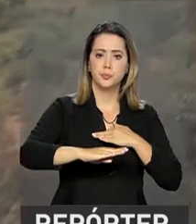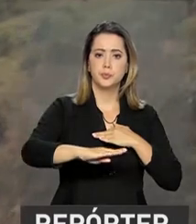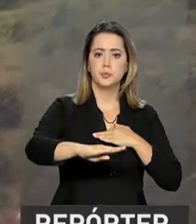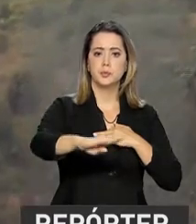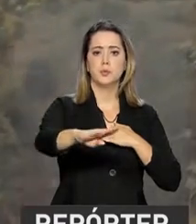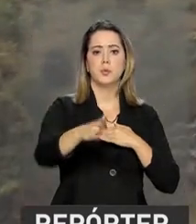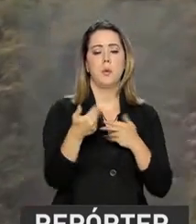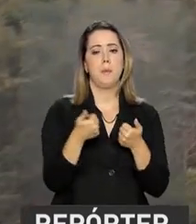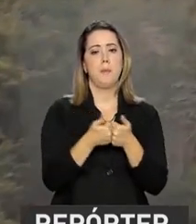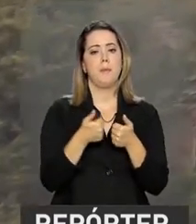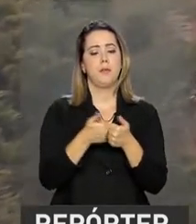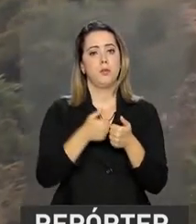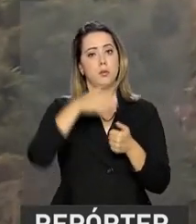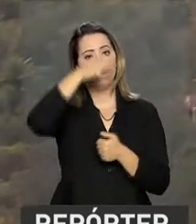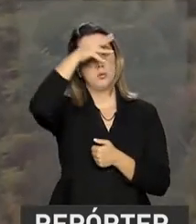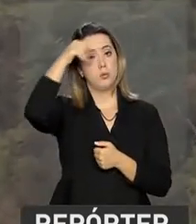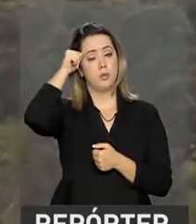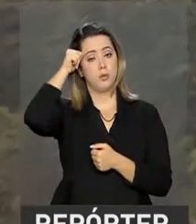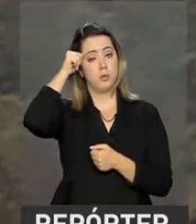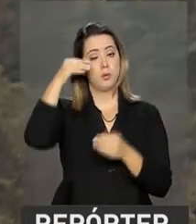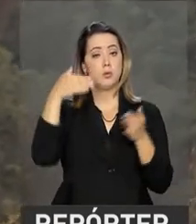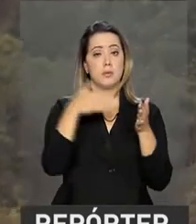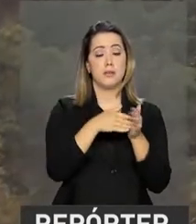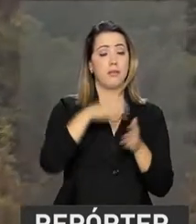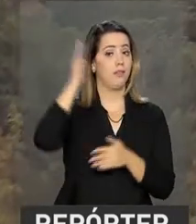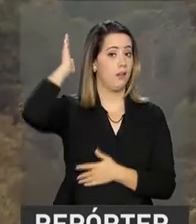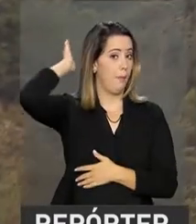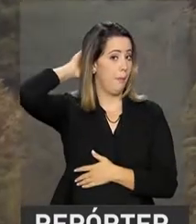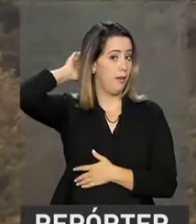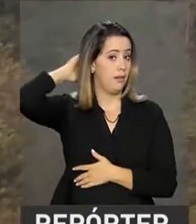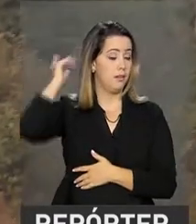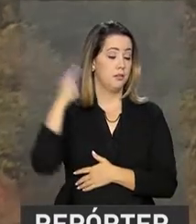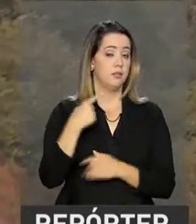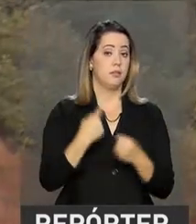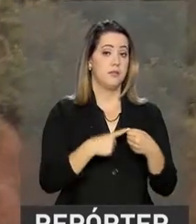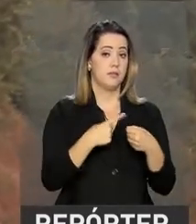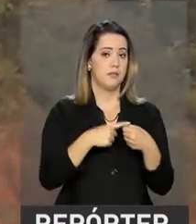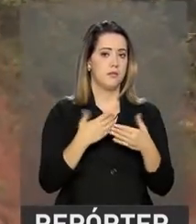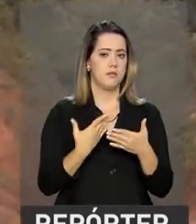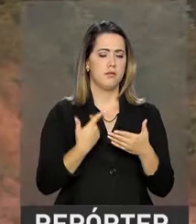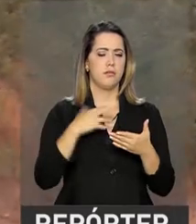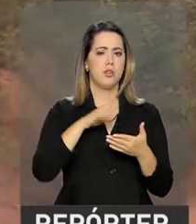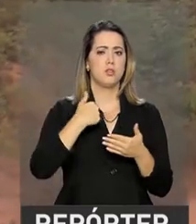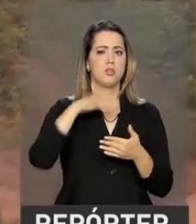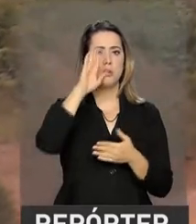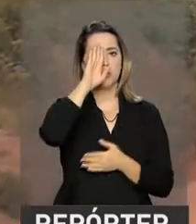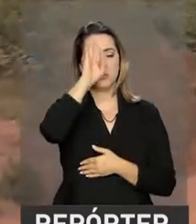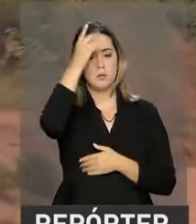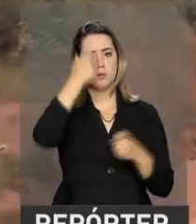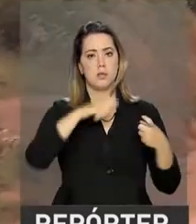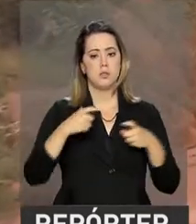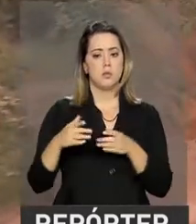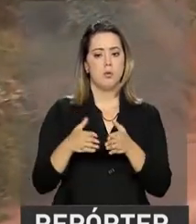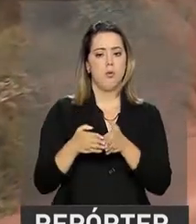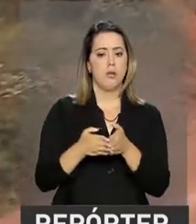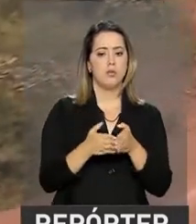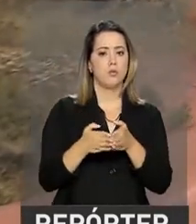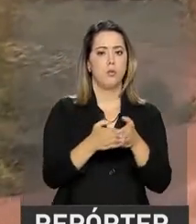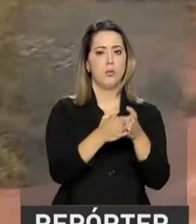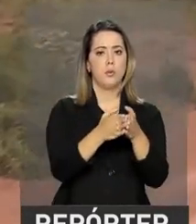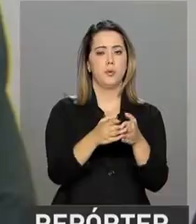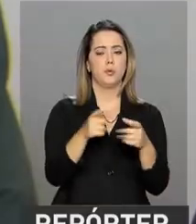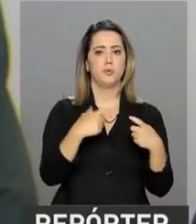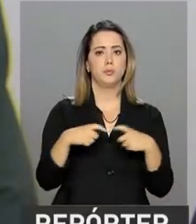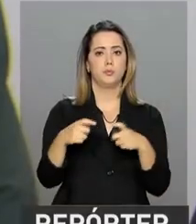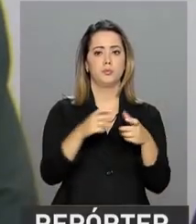divisa com o mato grosso até miritituba onde ficam alguns dos principais terminais portuários da